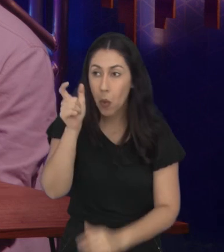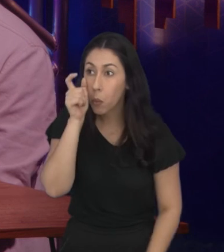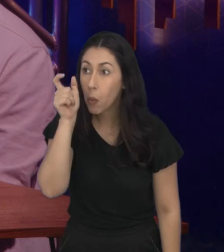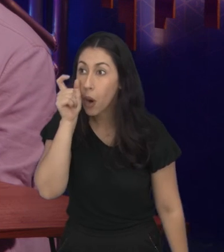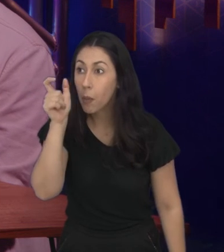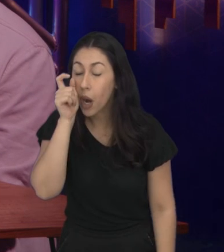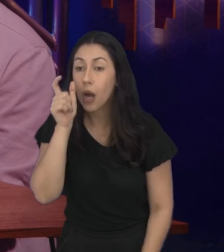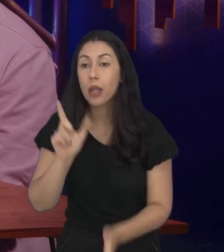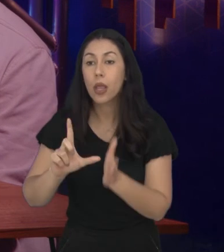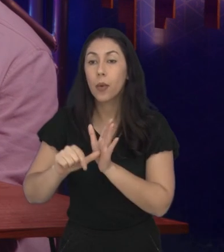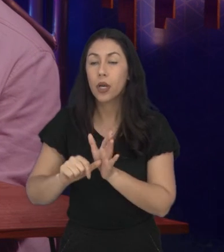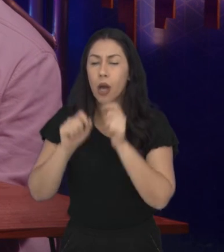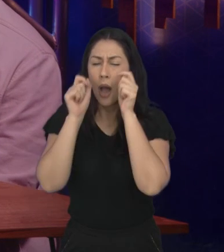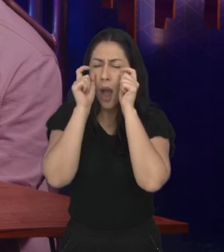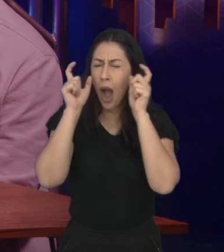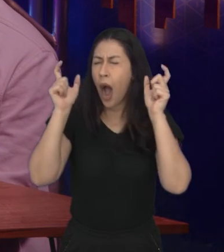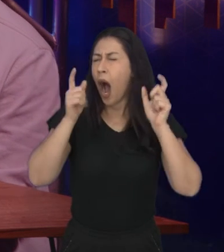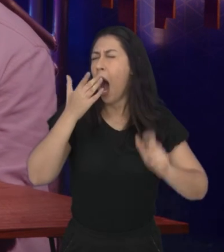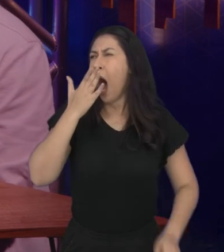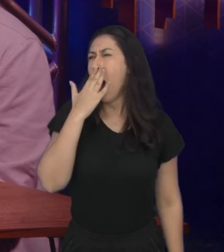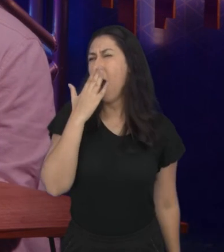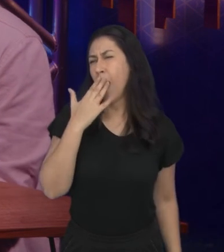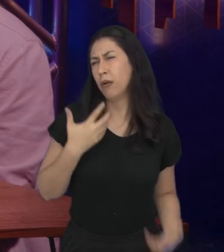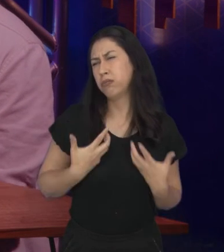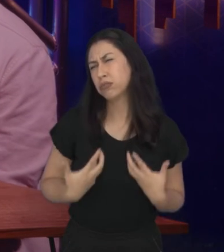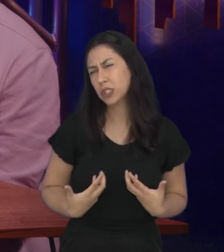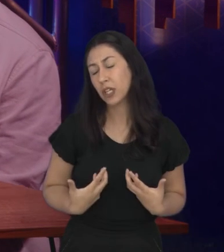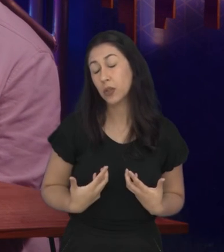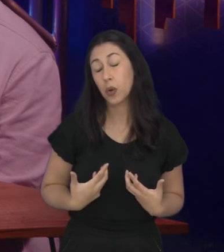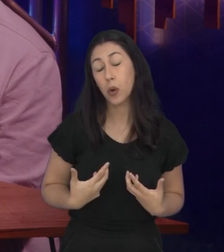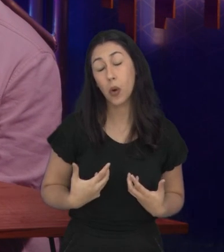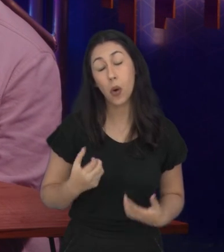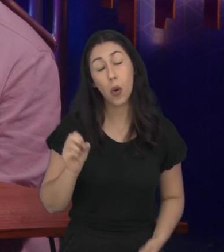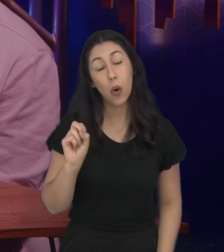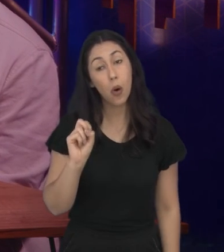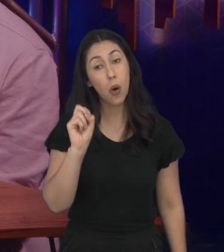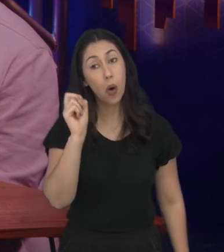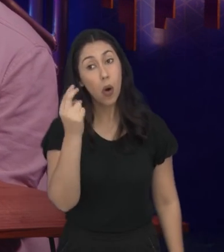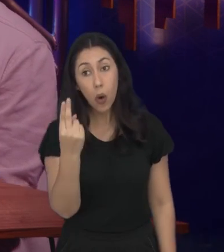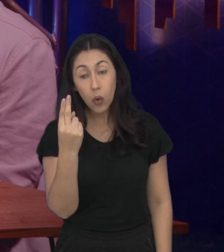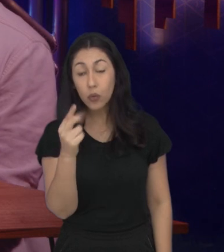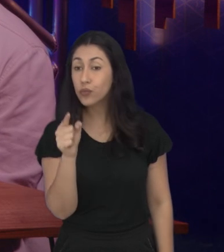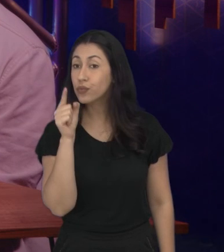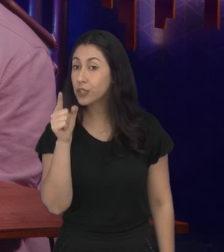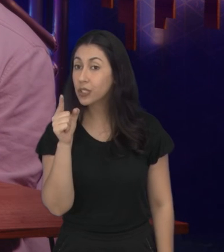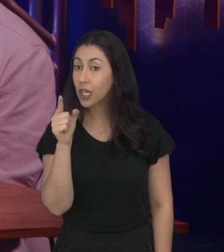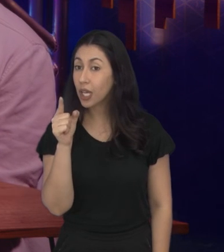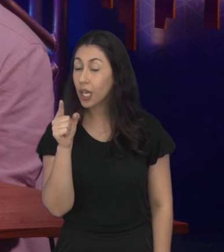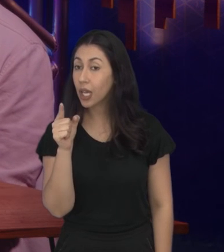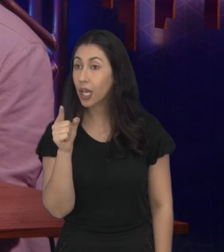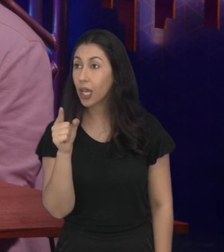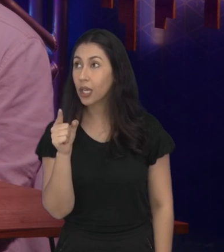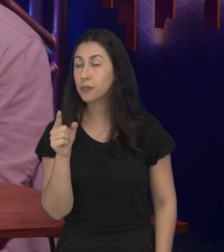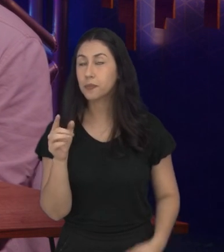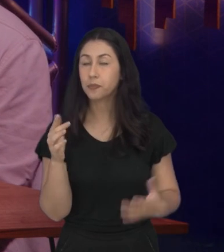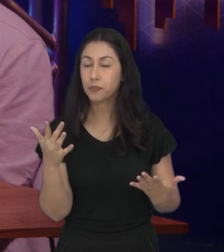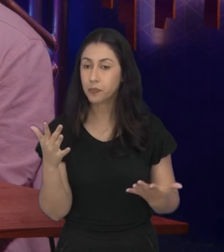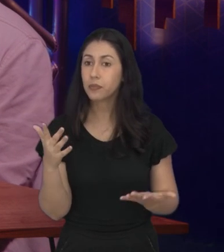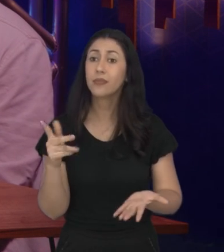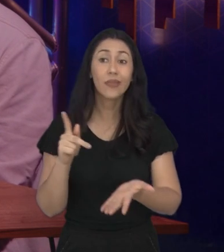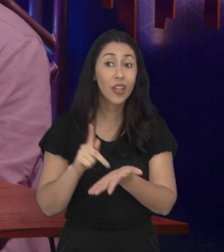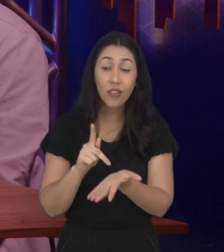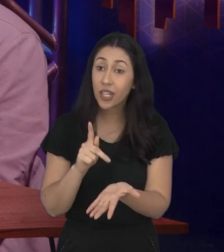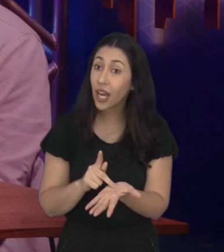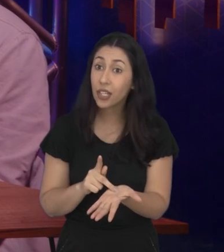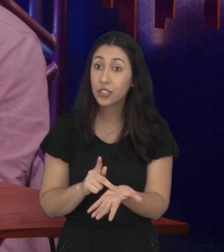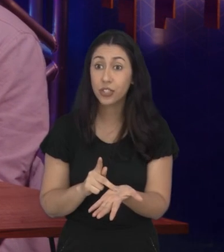coisas e tal, e aí você acorda exausto, ou você só tá indo dormir, ou